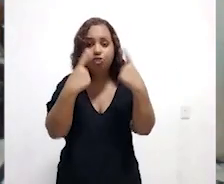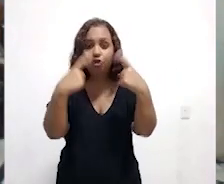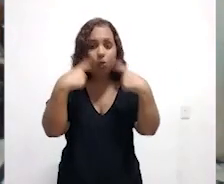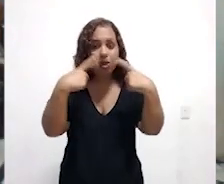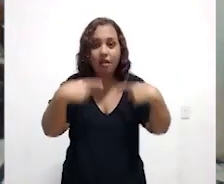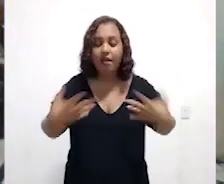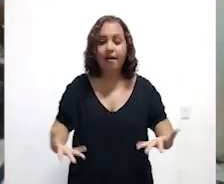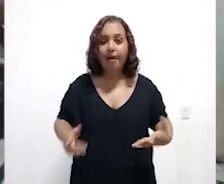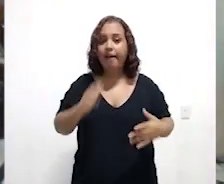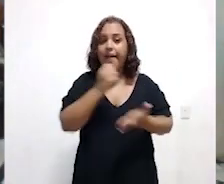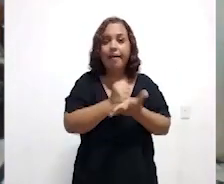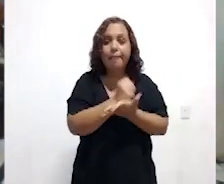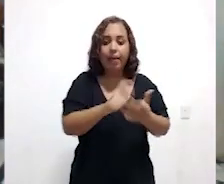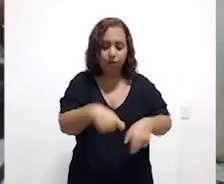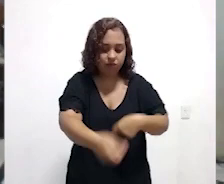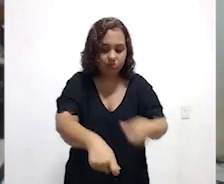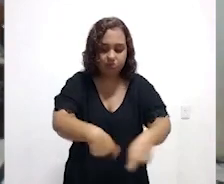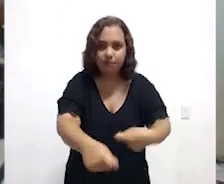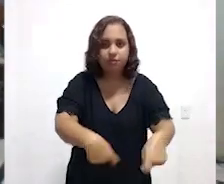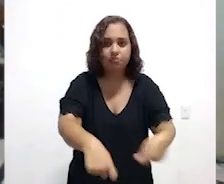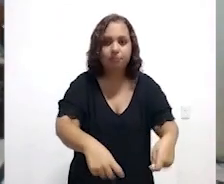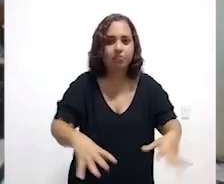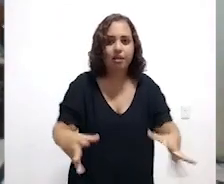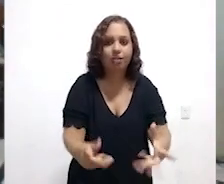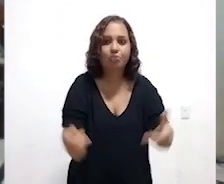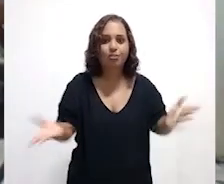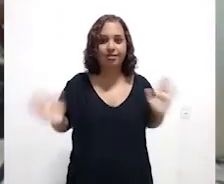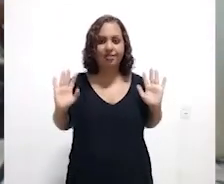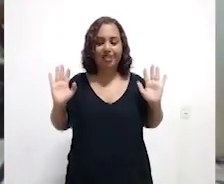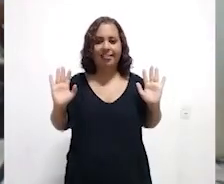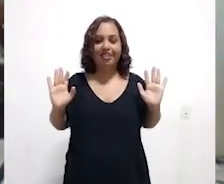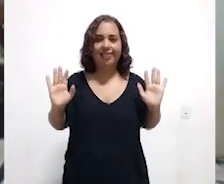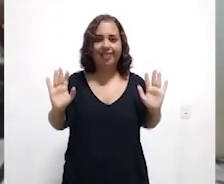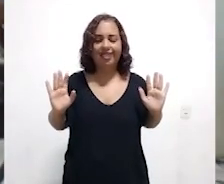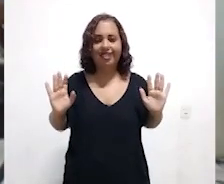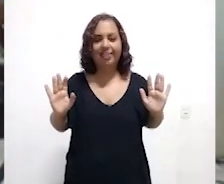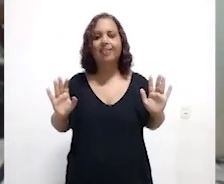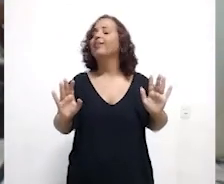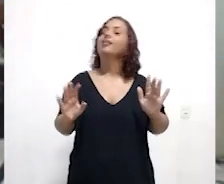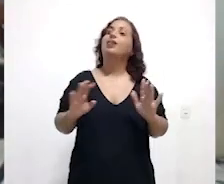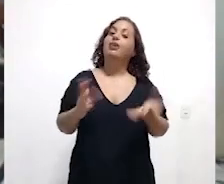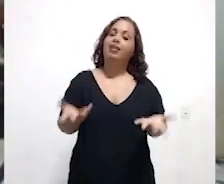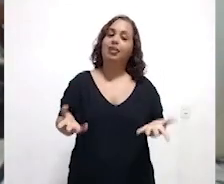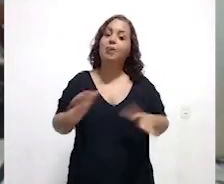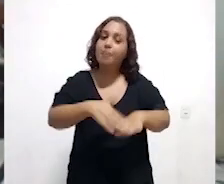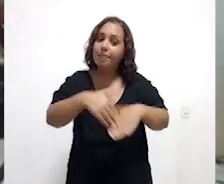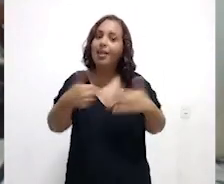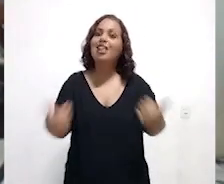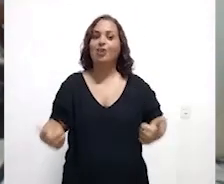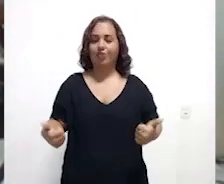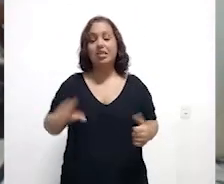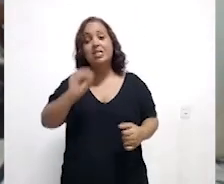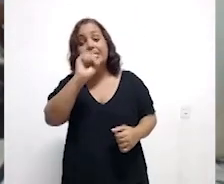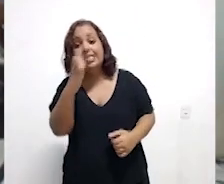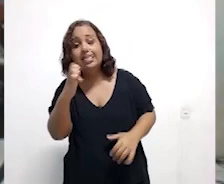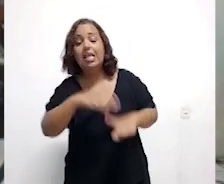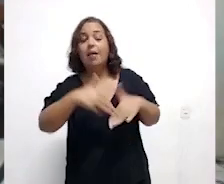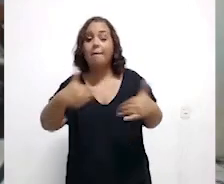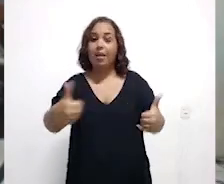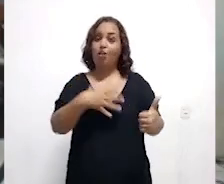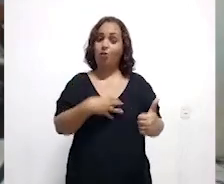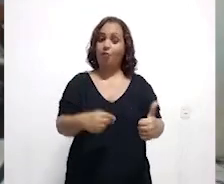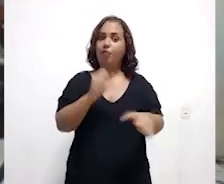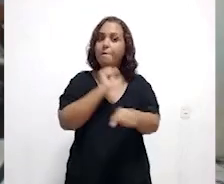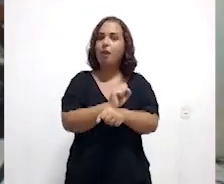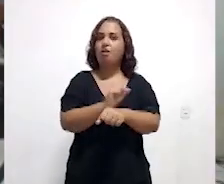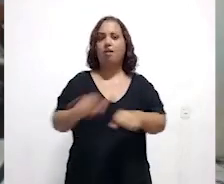os remédios que está lá na caixinha. Desde que aquilo faça o seu filho parar de